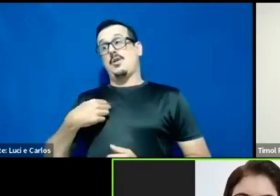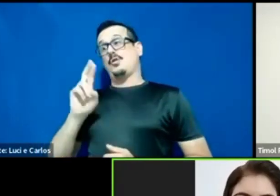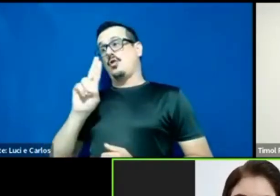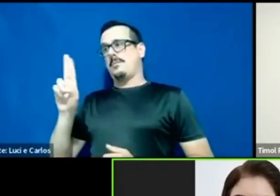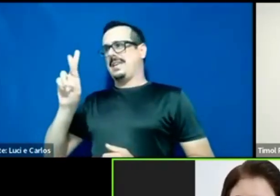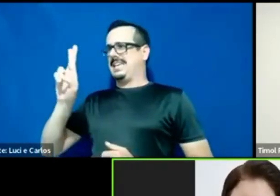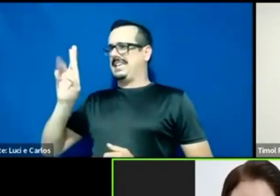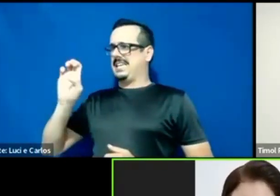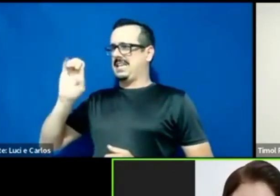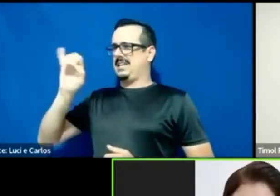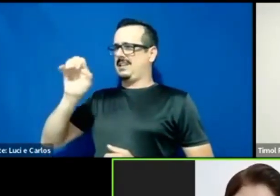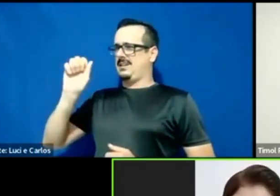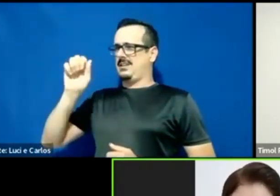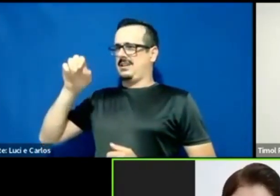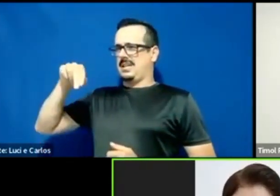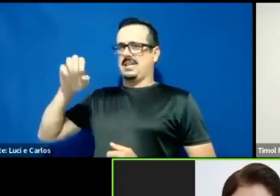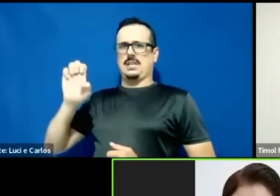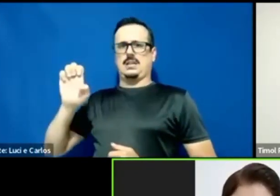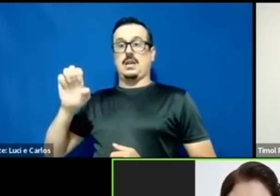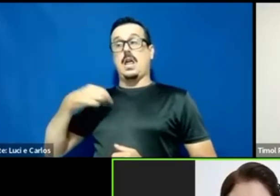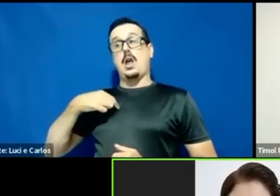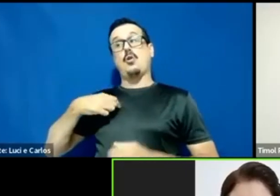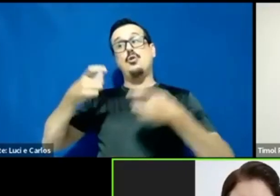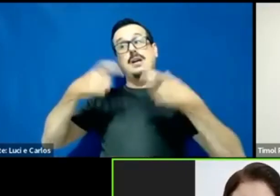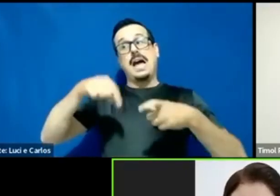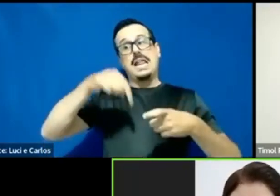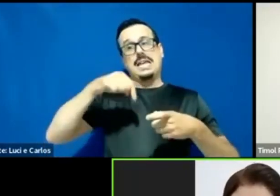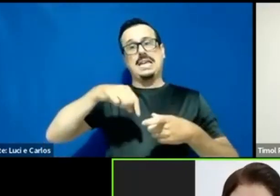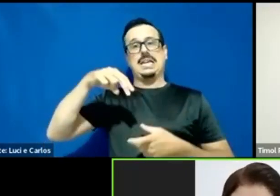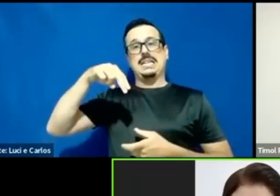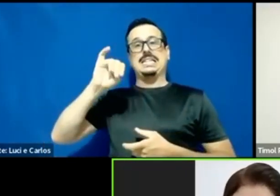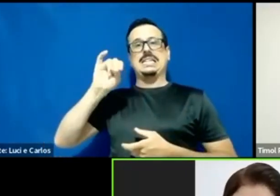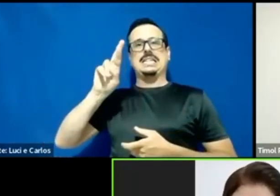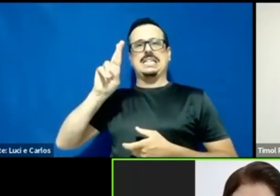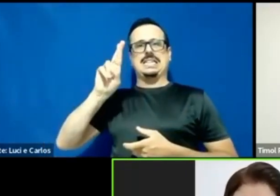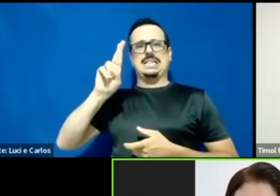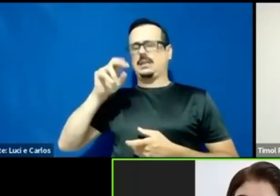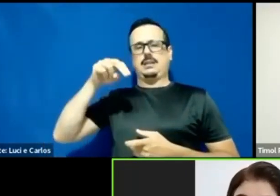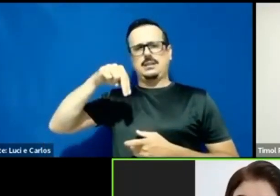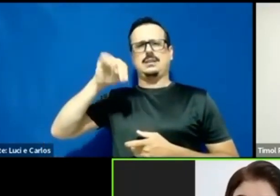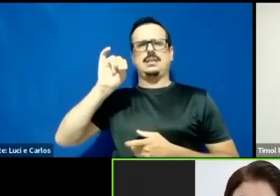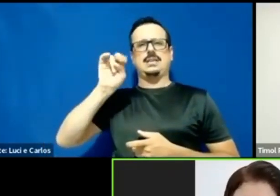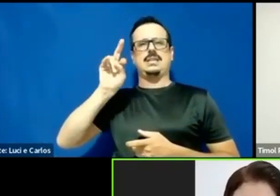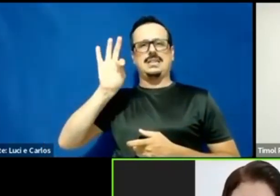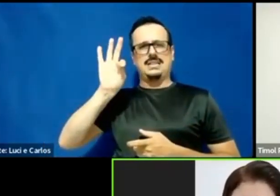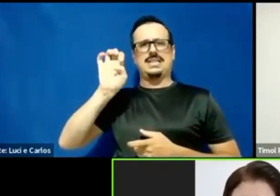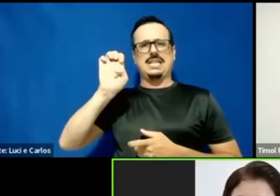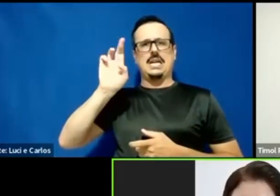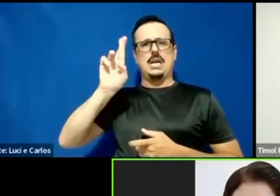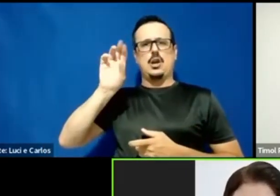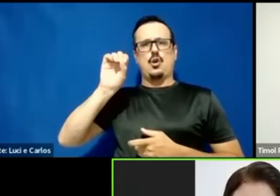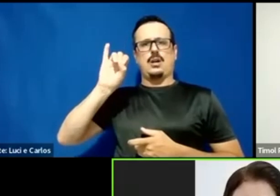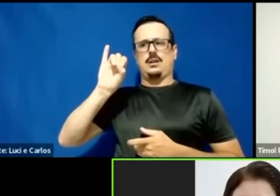Dutra. Eu falo aqui de Niterói, Rio de Janeiro. E hoje eu quero dar o meu depoimento sobre os benefícios